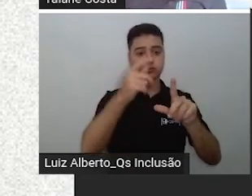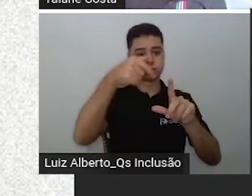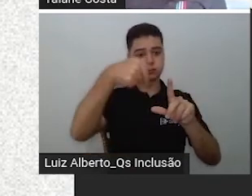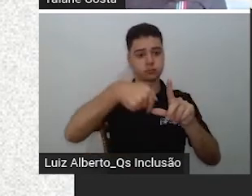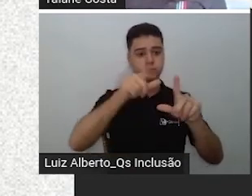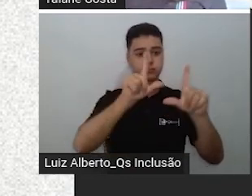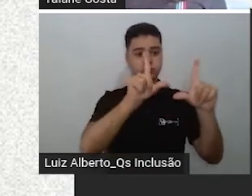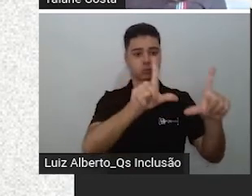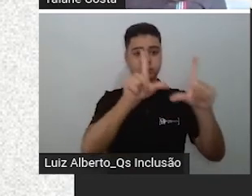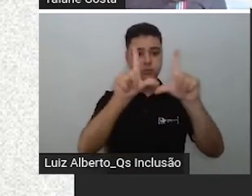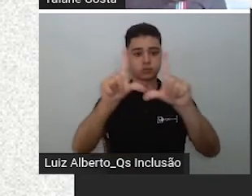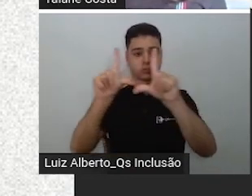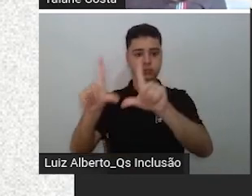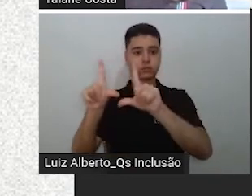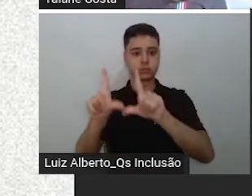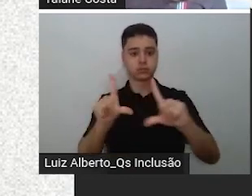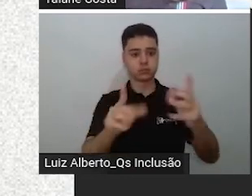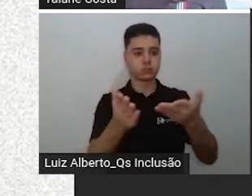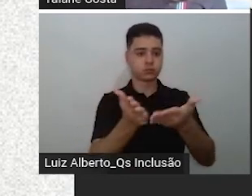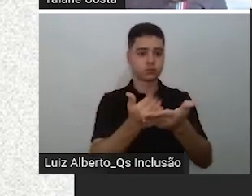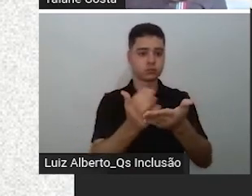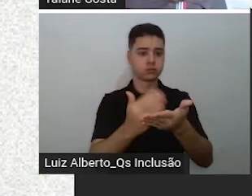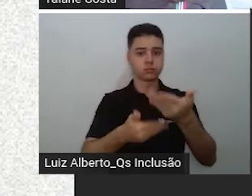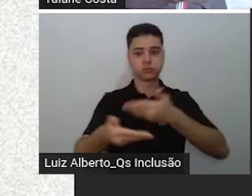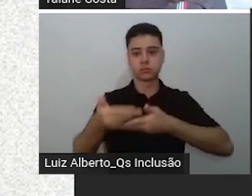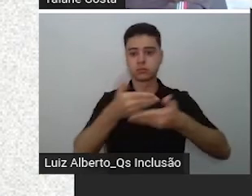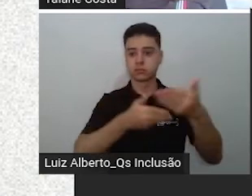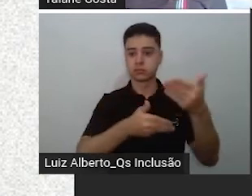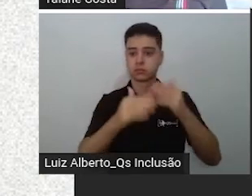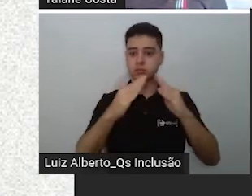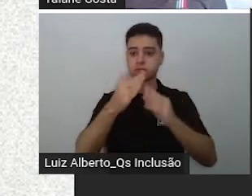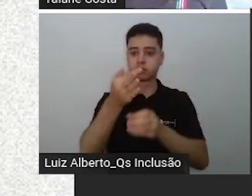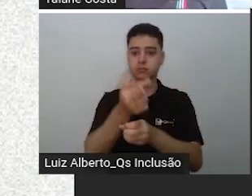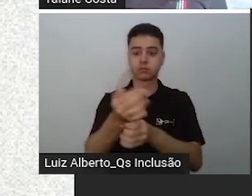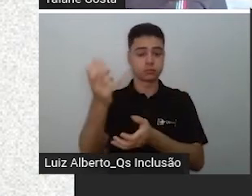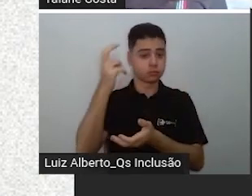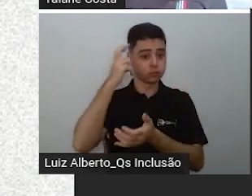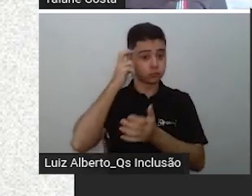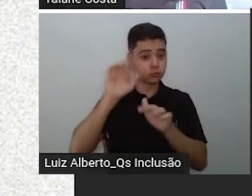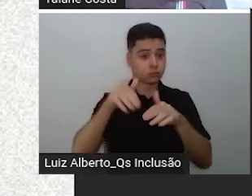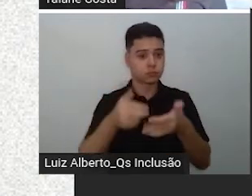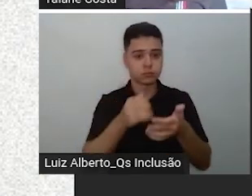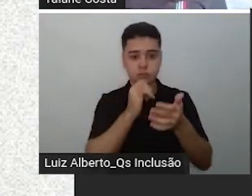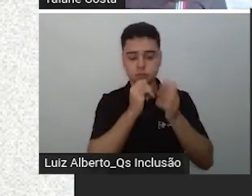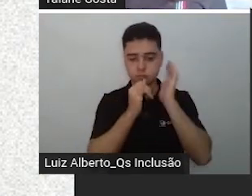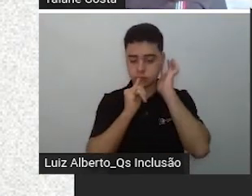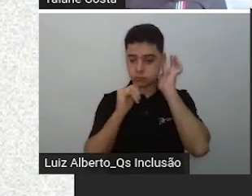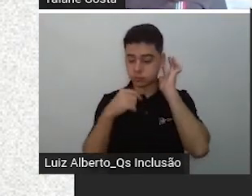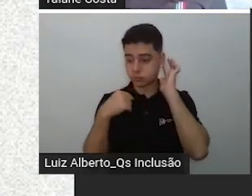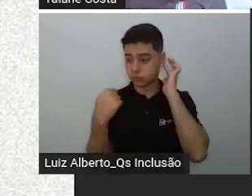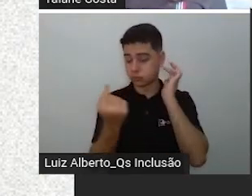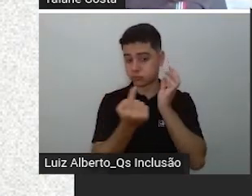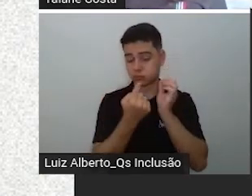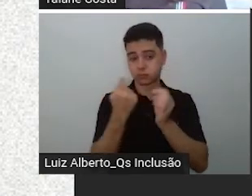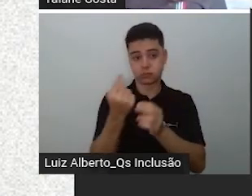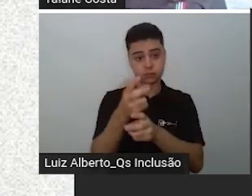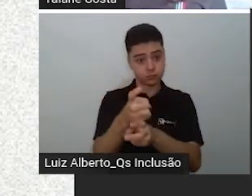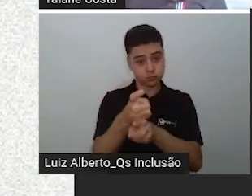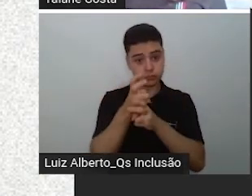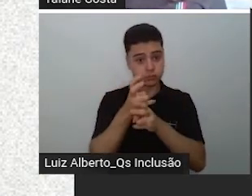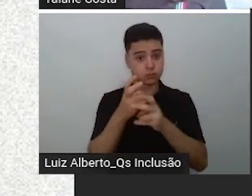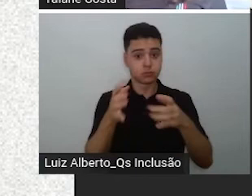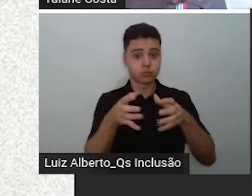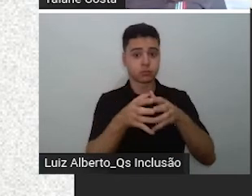que foi muito legal, que foi lançada na Casa Fiat de Cultura. E aí, eu recebendo uma turminha de